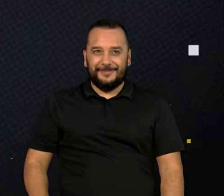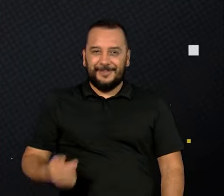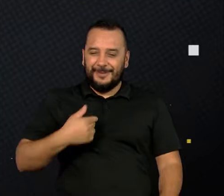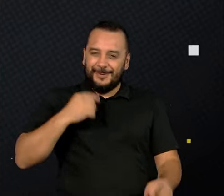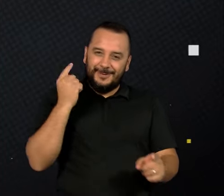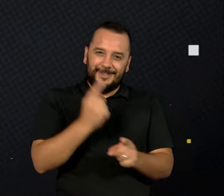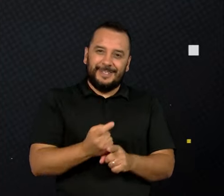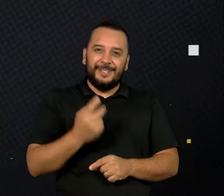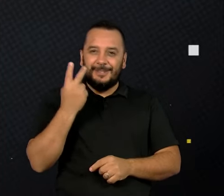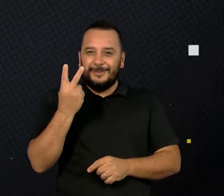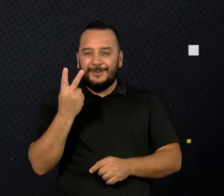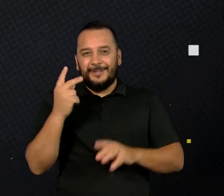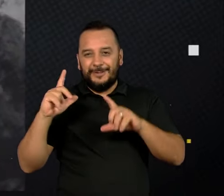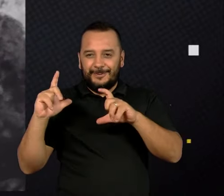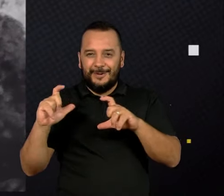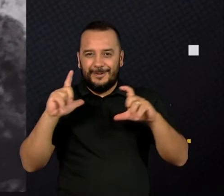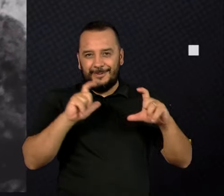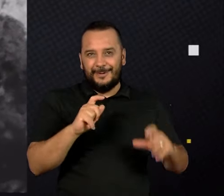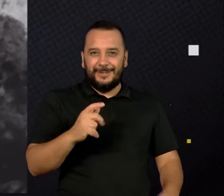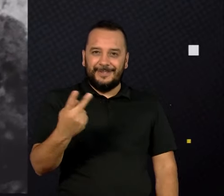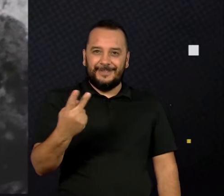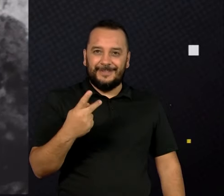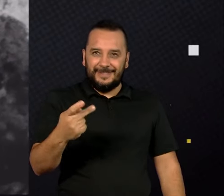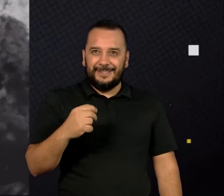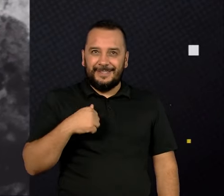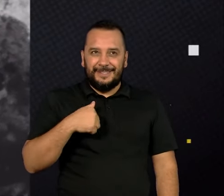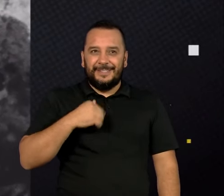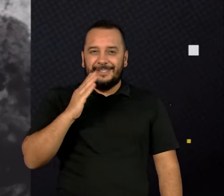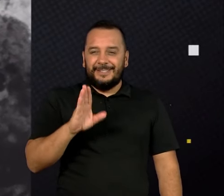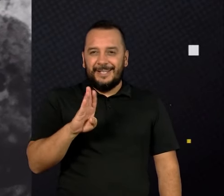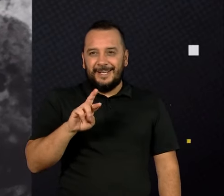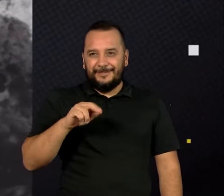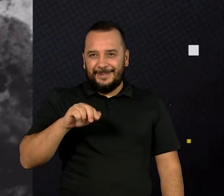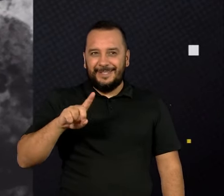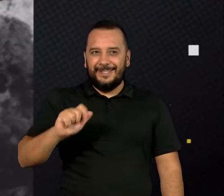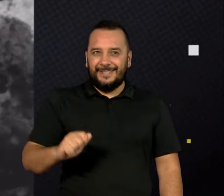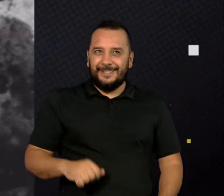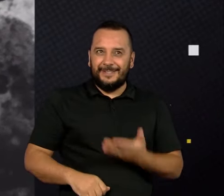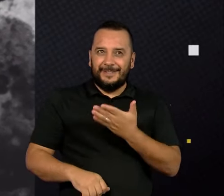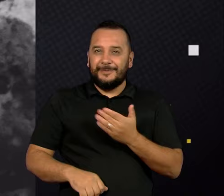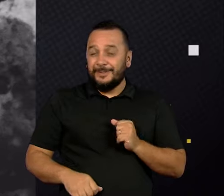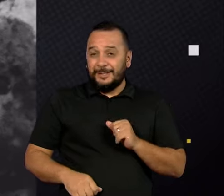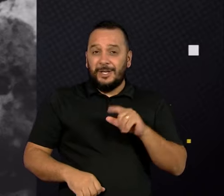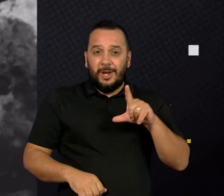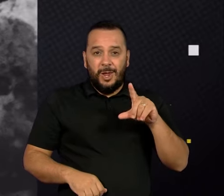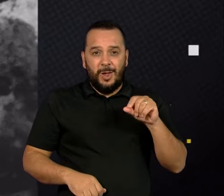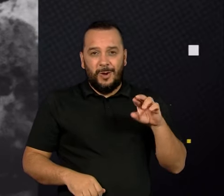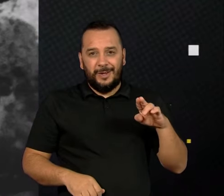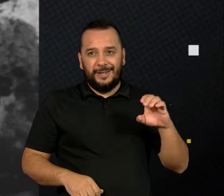2 fotos, nossa, quando a gente fez Brida, você como Lawrence e eu como Brida,